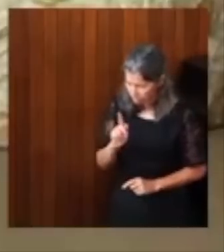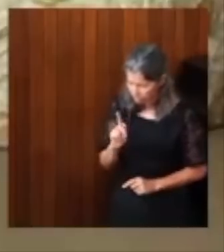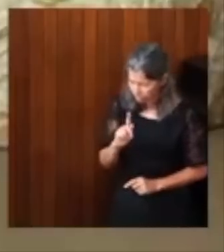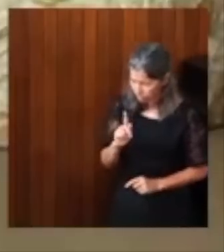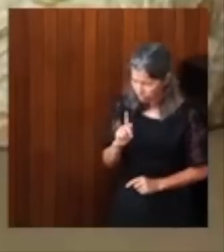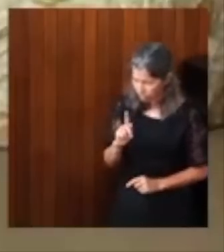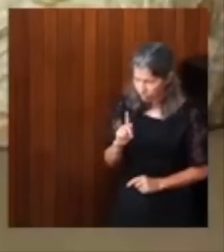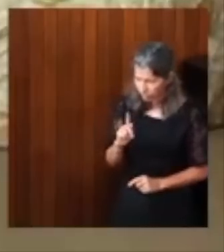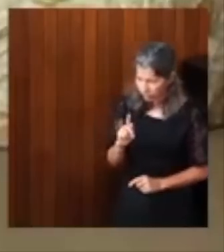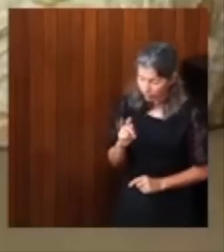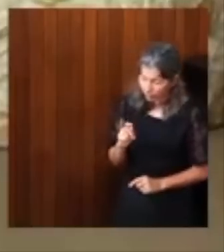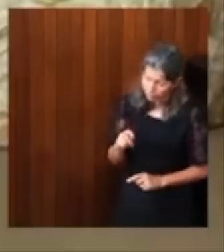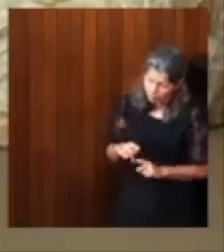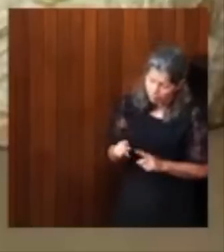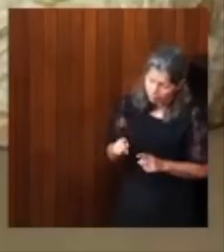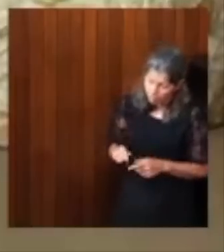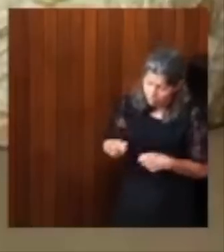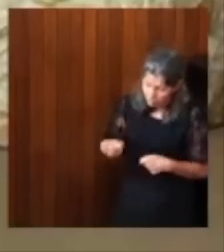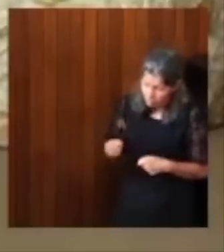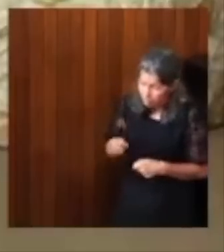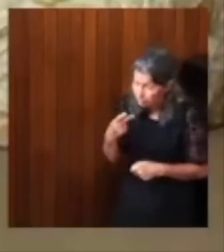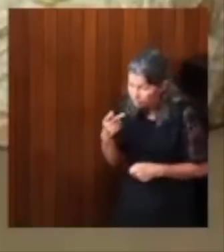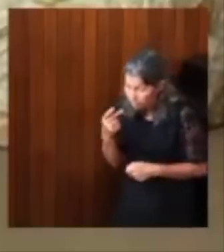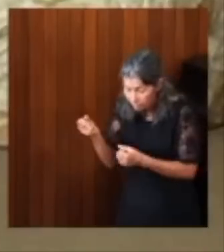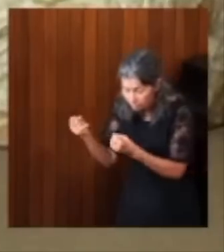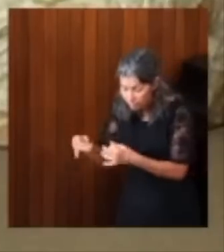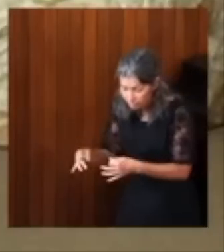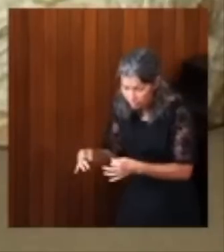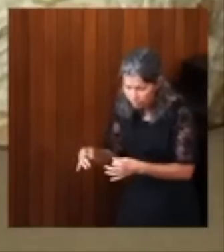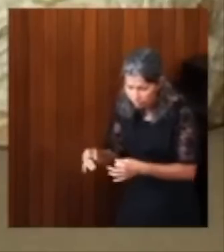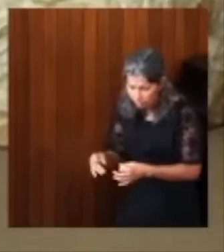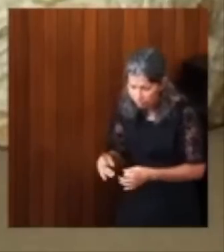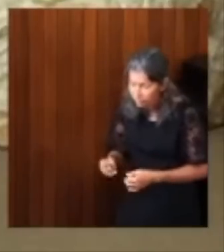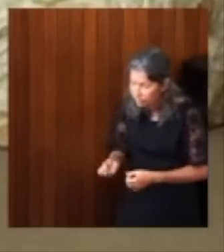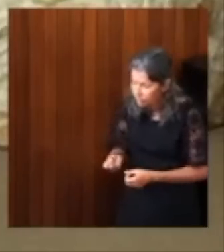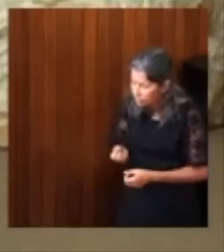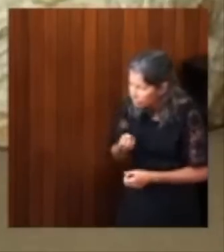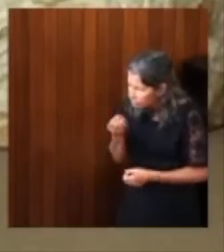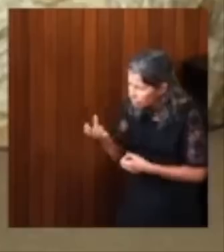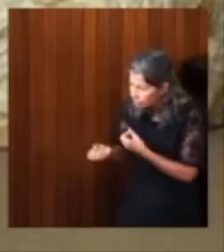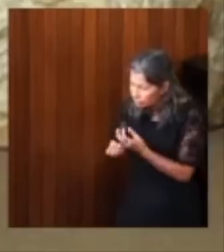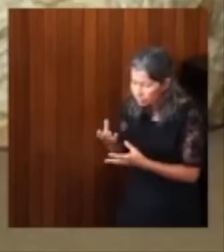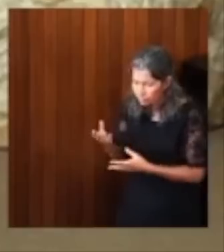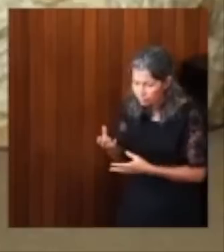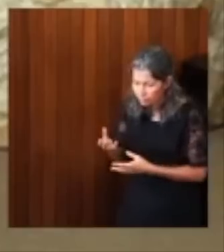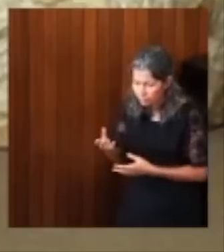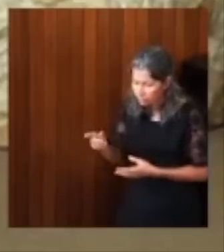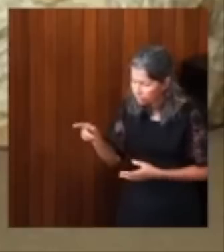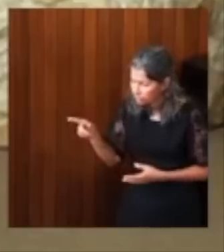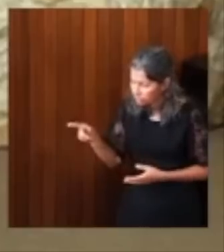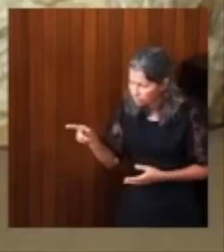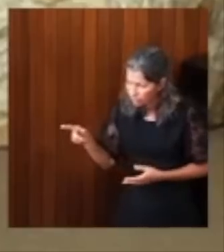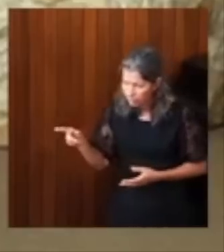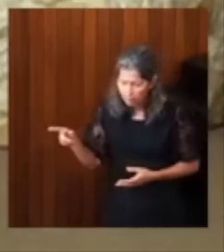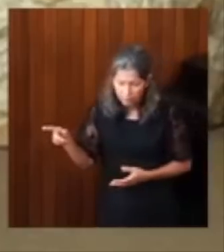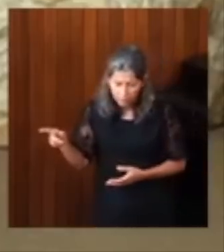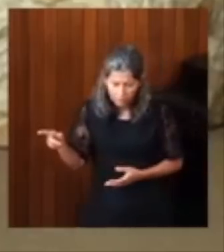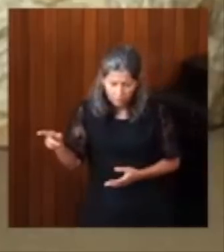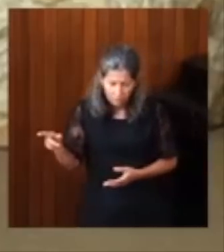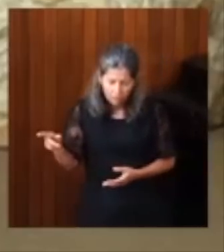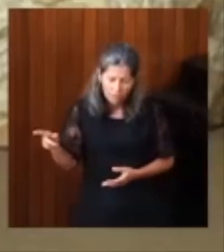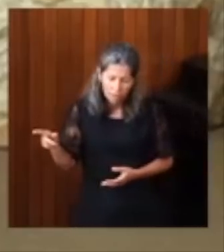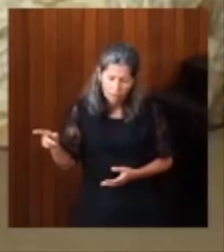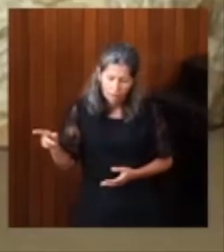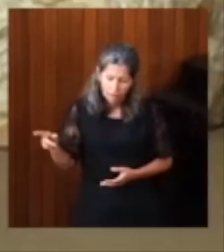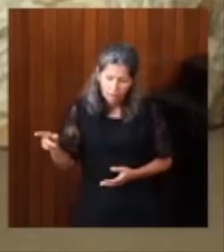assim, assim, cuidado, né? O que está acontecendo aí não é o que vocês estão pensando. E de repente, eu senti uma mão pesada sobre o meu